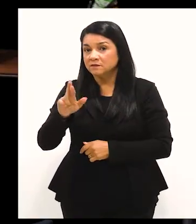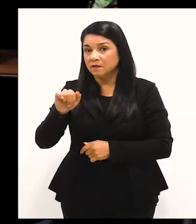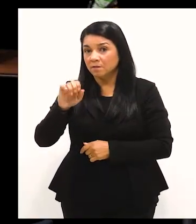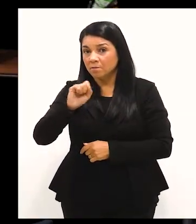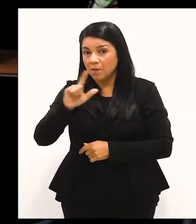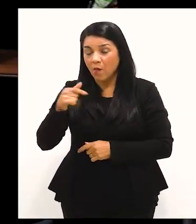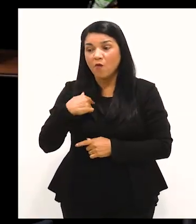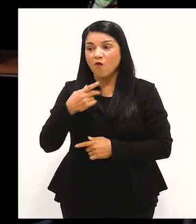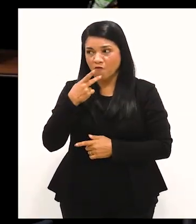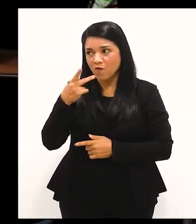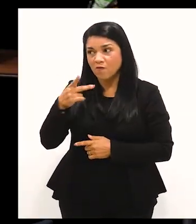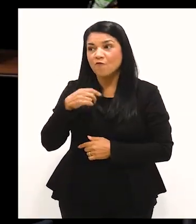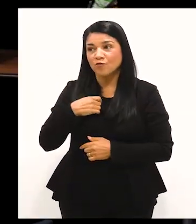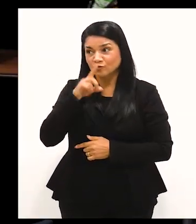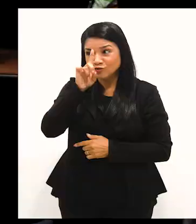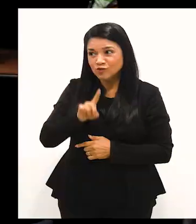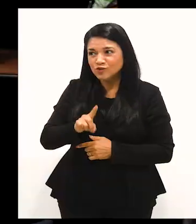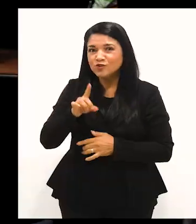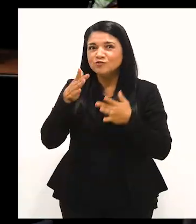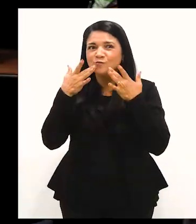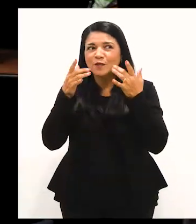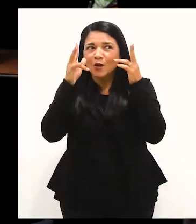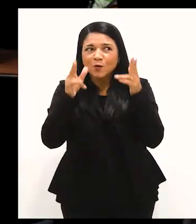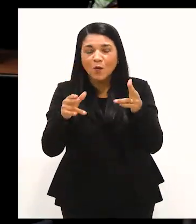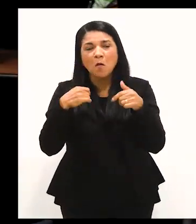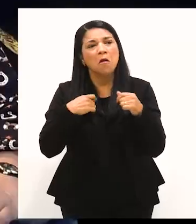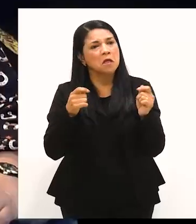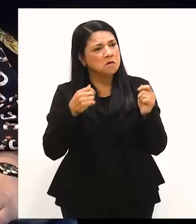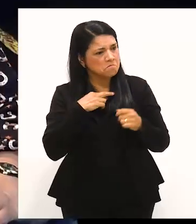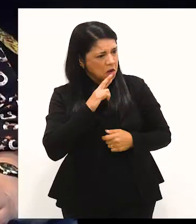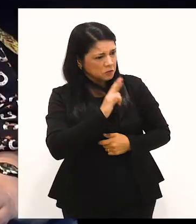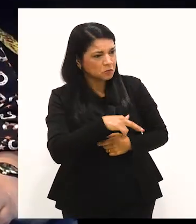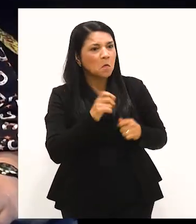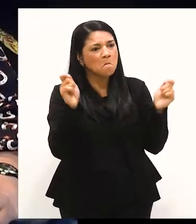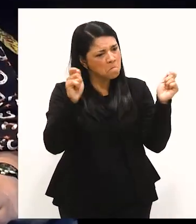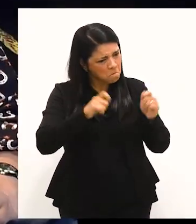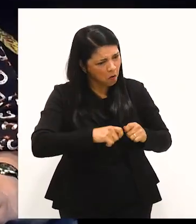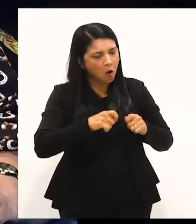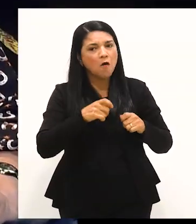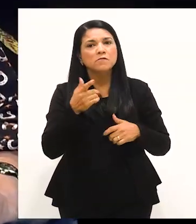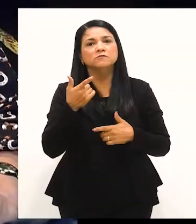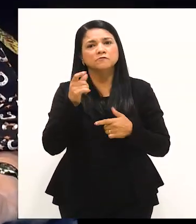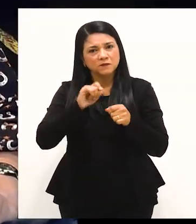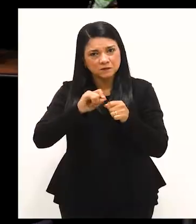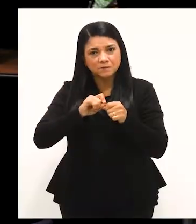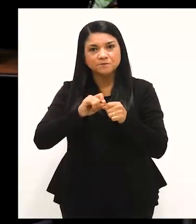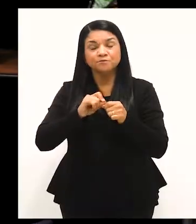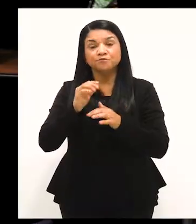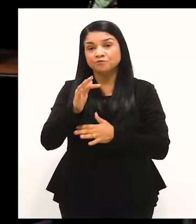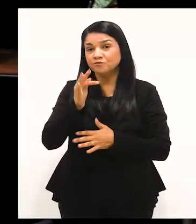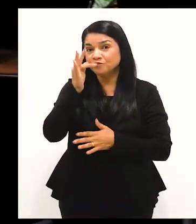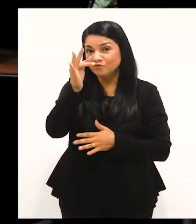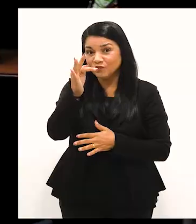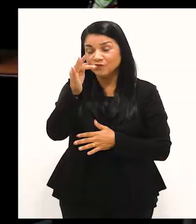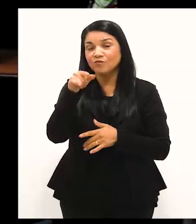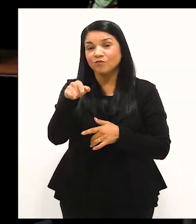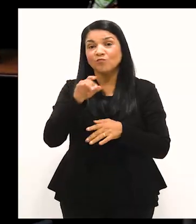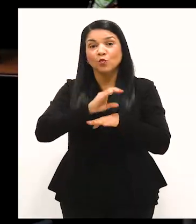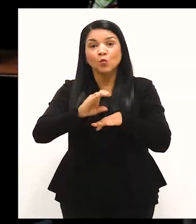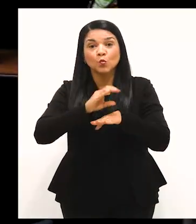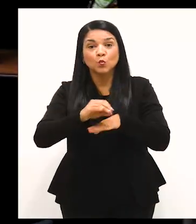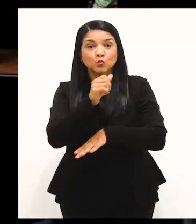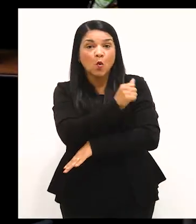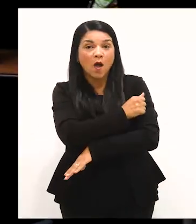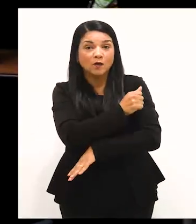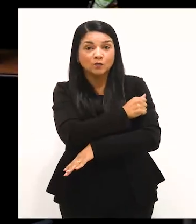falei para ele, um dia eu ainda vou dirigir um espetáculo desse, brincando assim, igual. Aí ele falou assim, não, pode fazer aqui. Depois, no futuro, eu fui